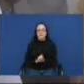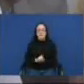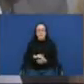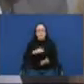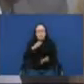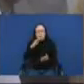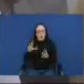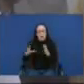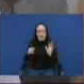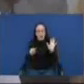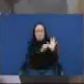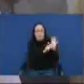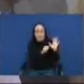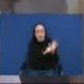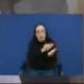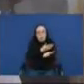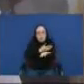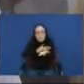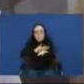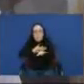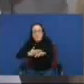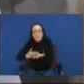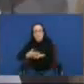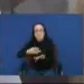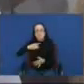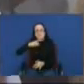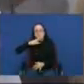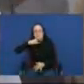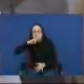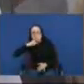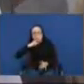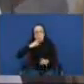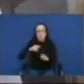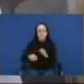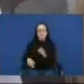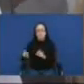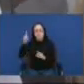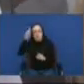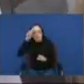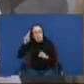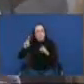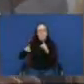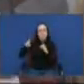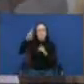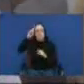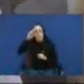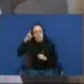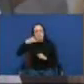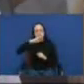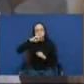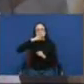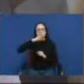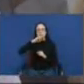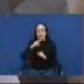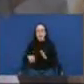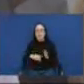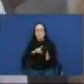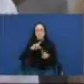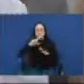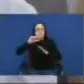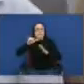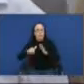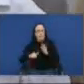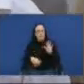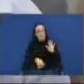porta de entrada para o alcoolismo, para as drogas, é exatamente o uso da bebida